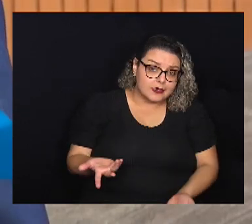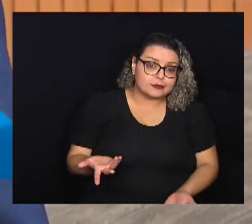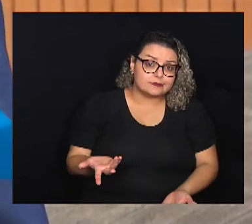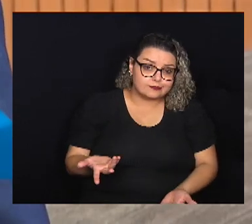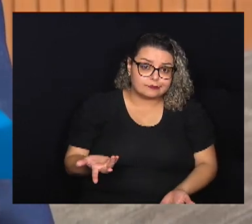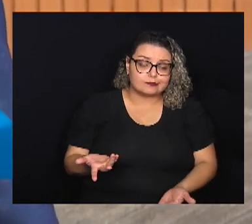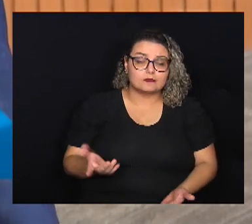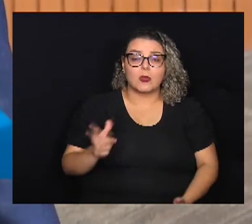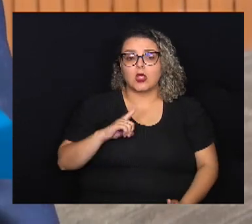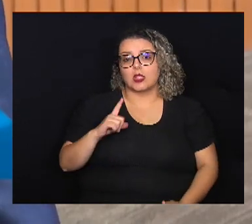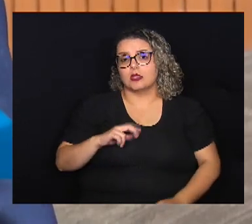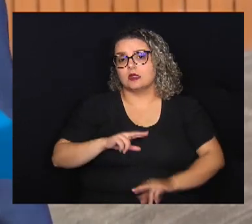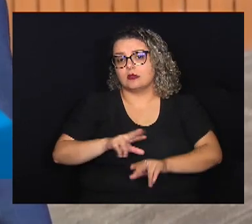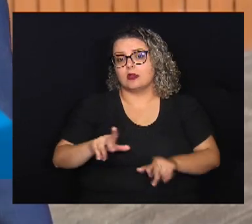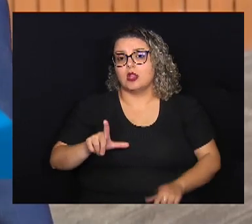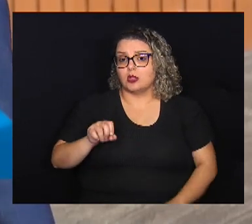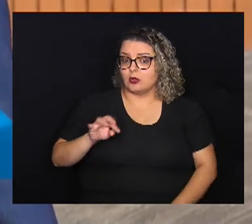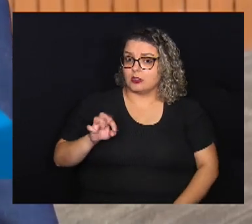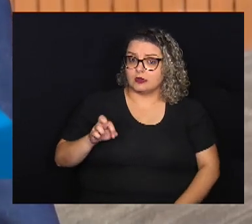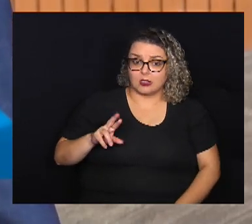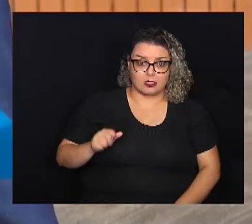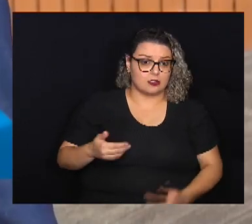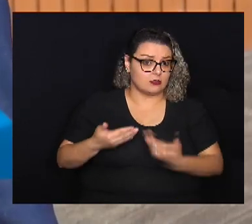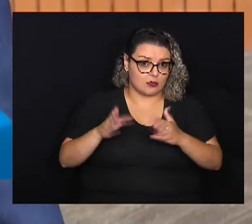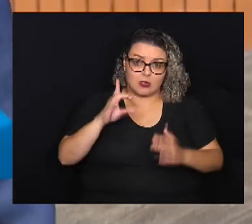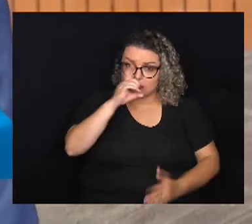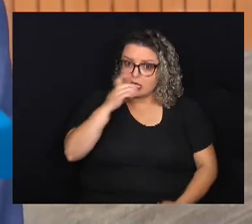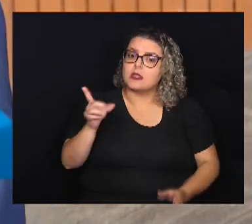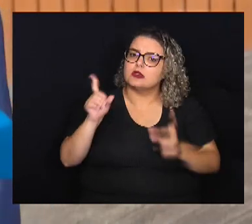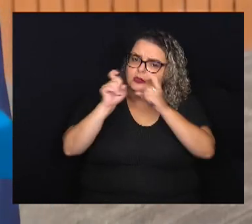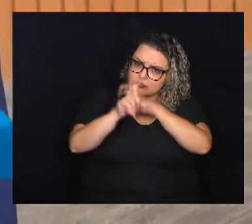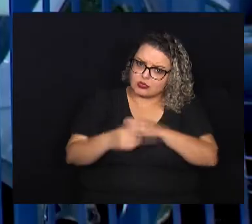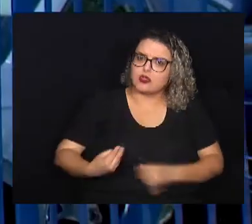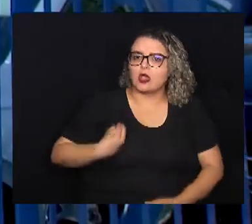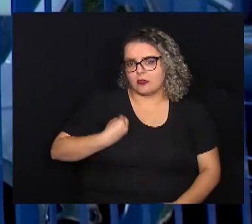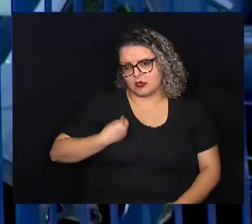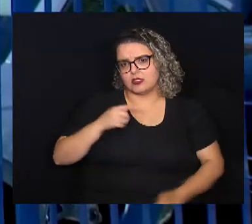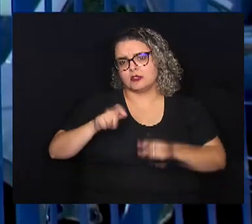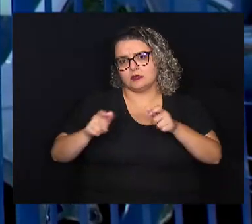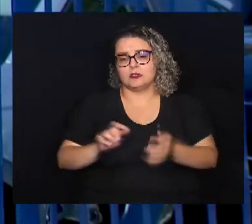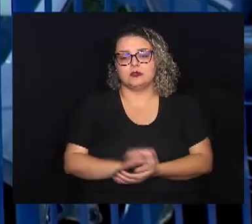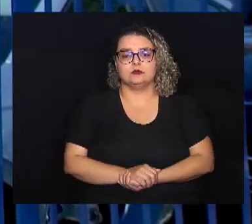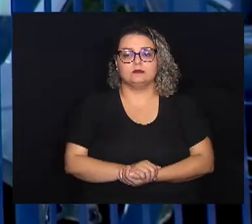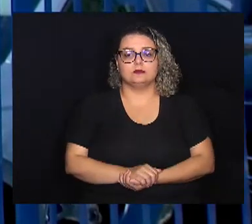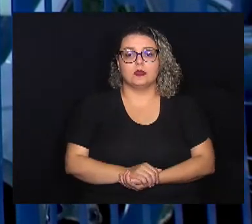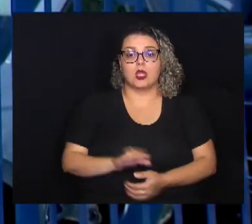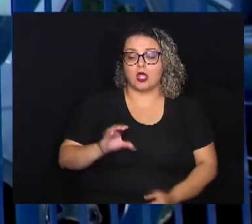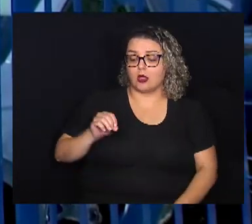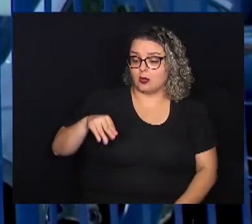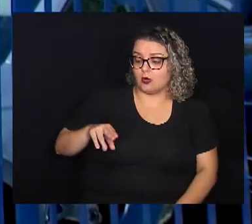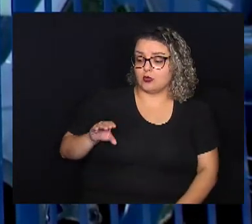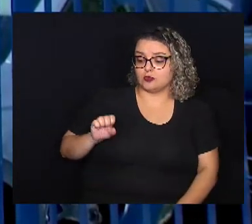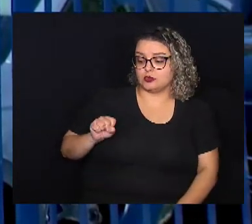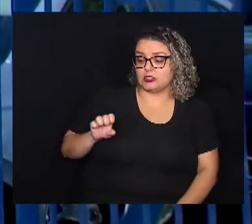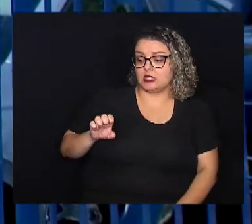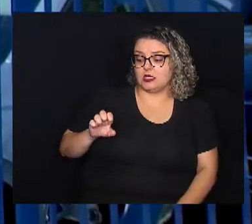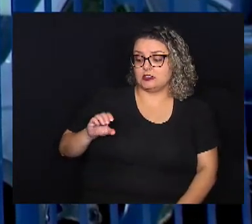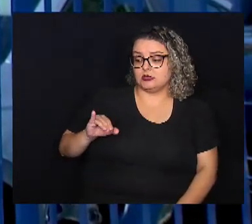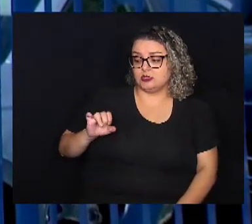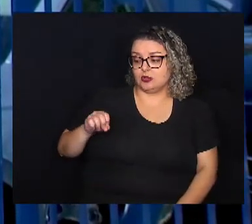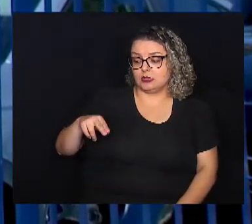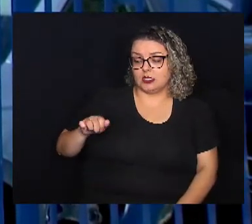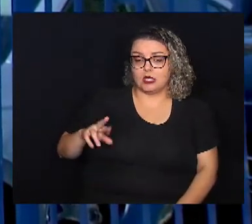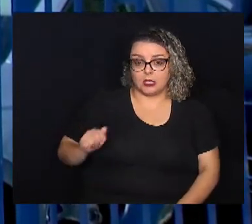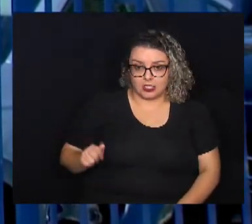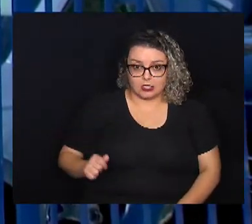muitas lotérias que não abrem aos domingos também então dificulta a vida das pessoas a concessionária de água e energia terá